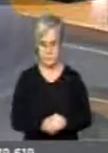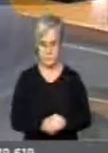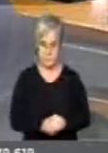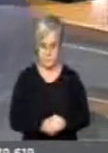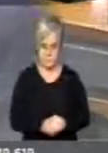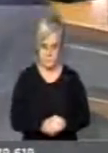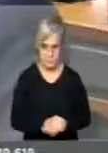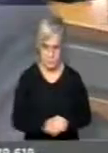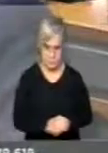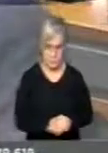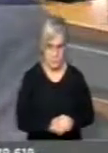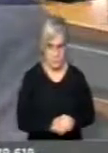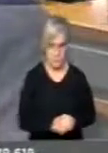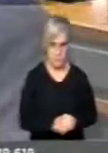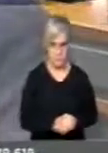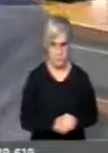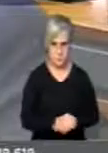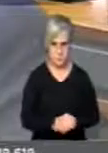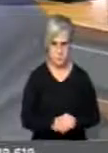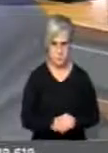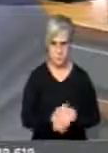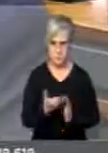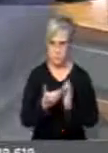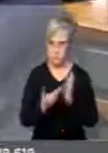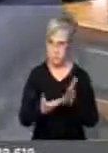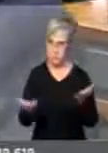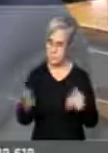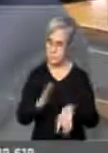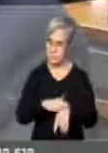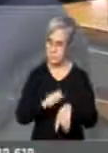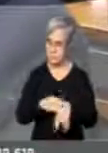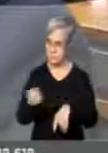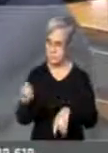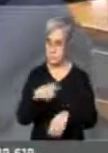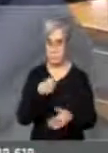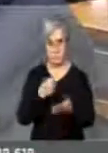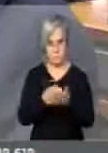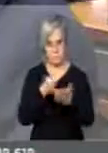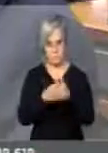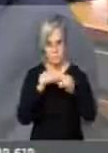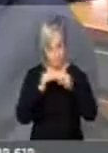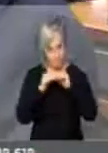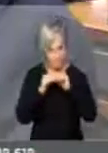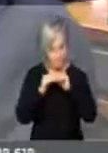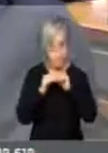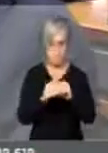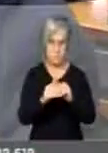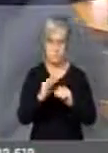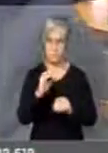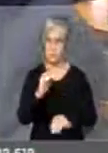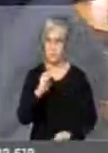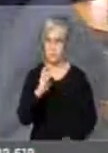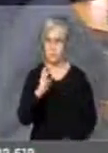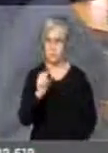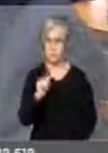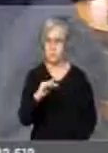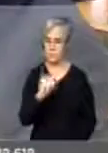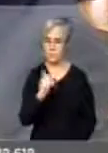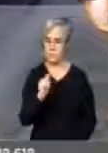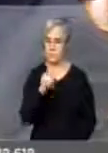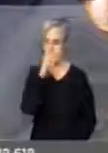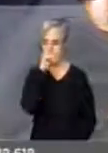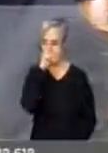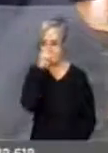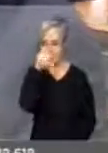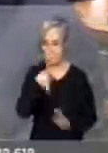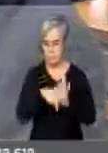relator Onyx Lorenzoni, e esse novo momento é uma cobrança, há uma cobrança muito forte sobre o